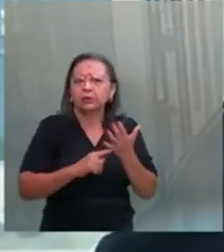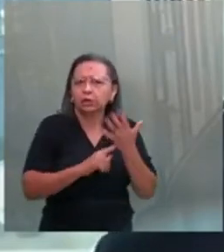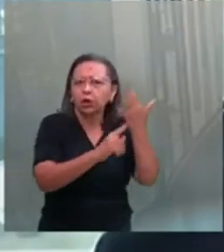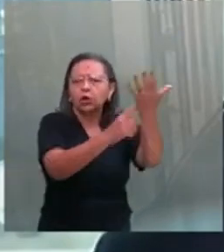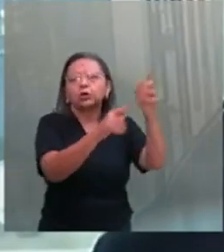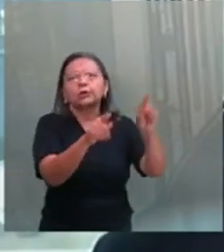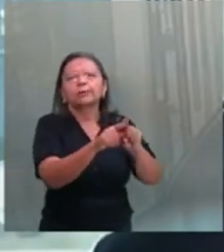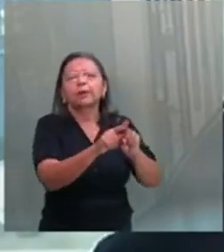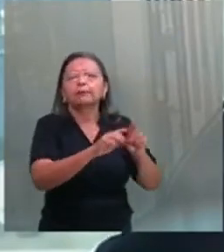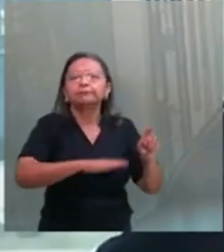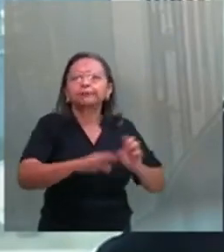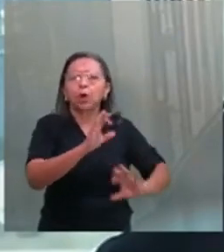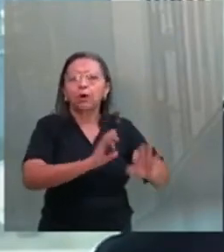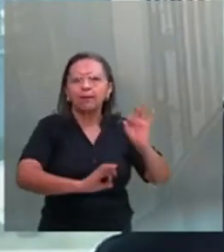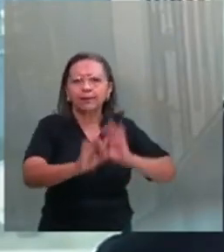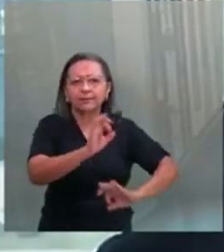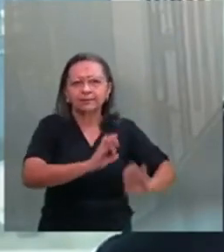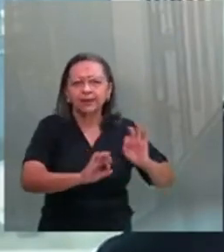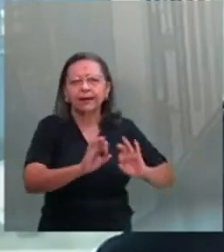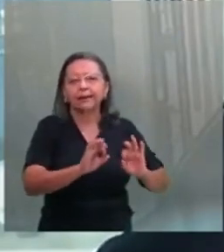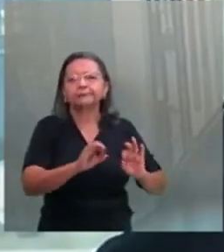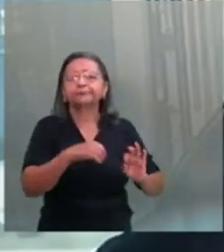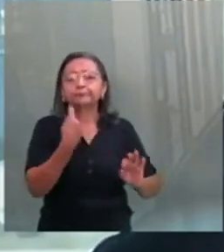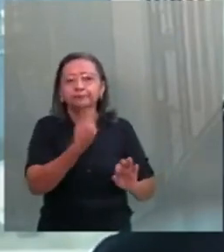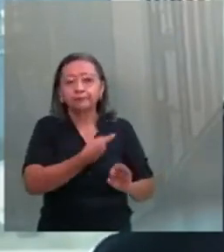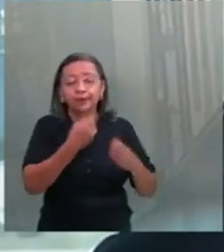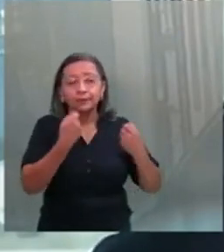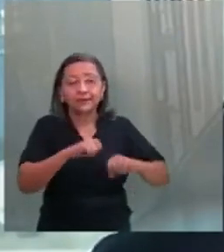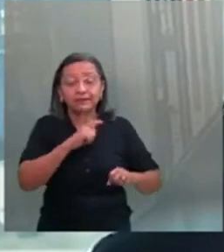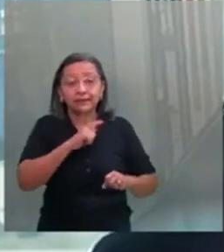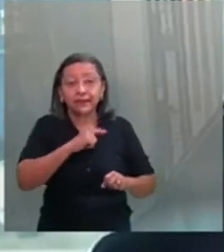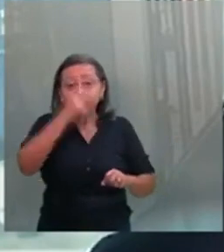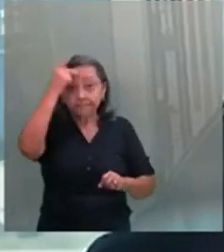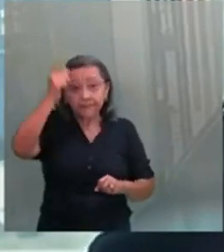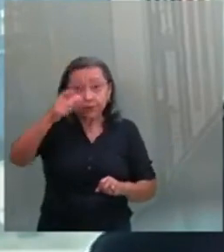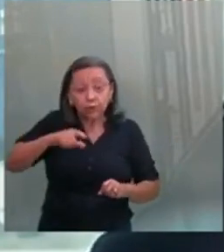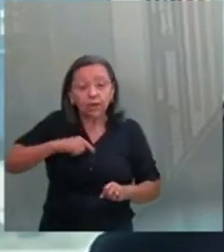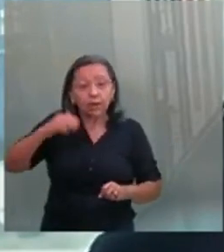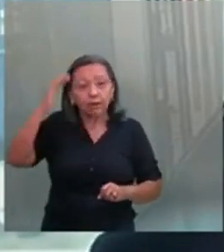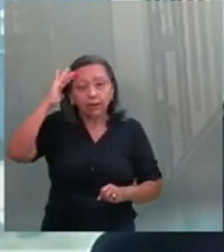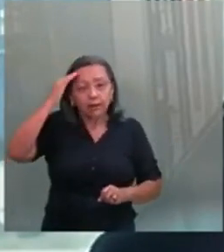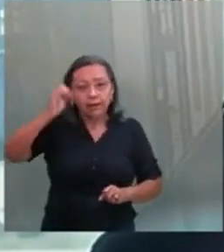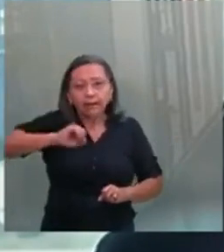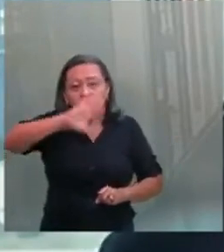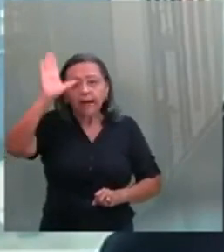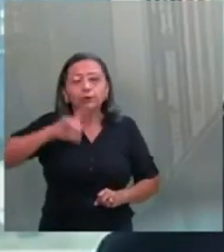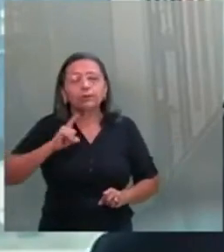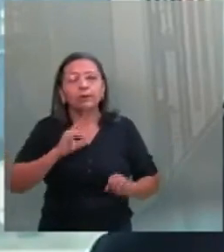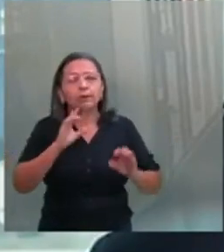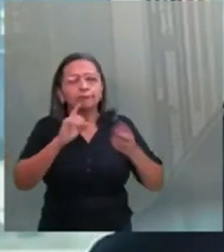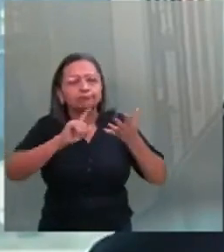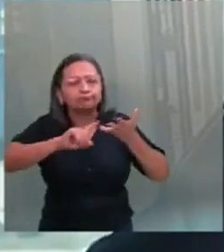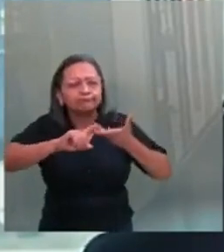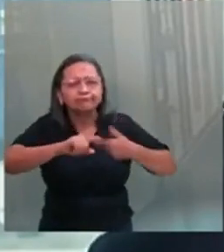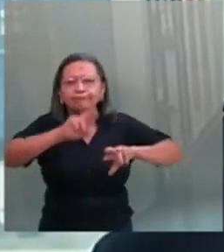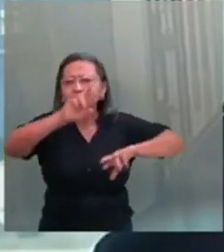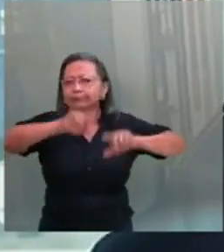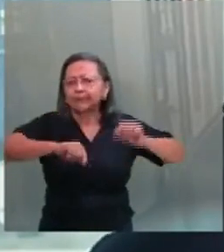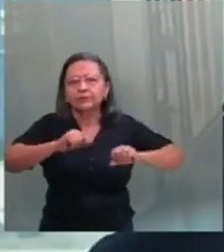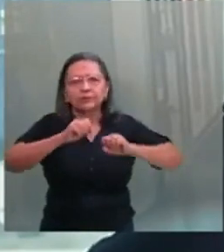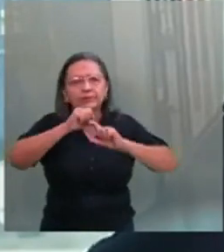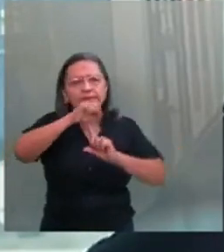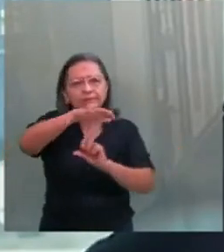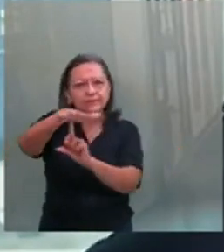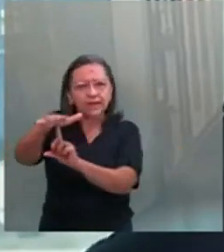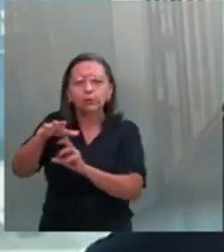de organização. Nós tínhamos que ter gente que entendesse de licitação de equipamentos, de transmissores,